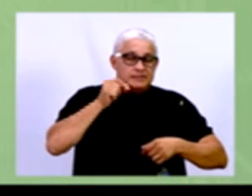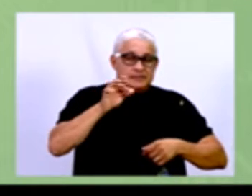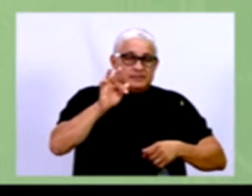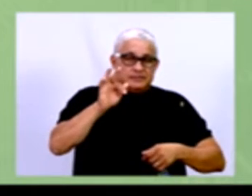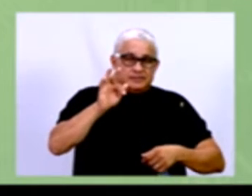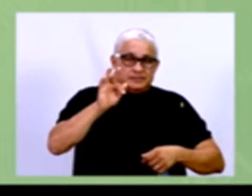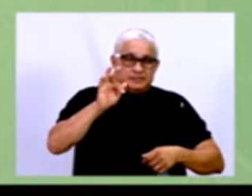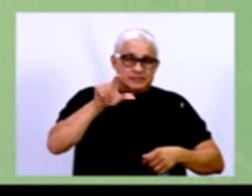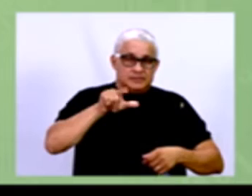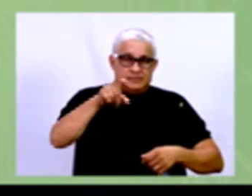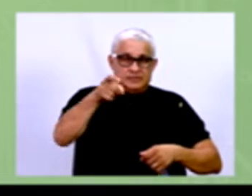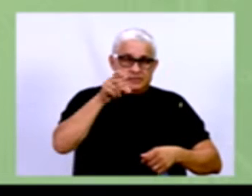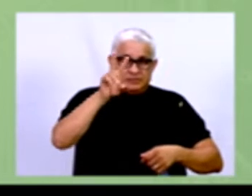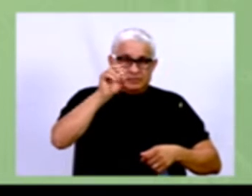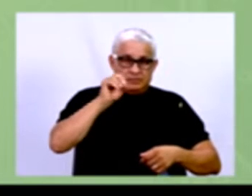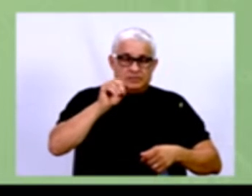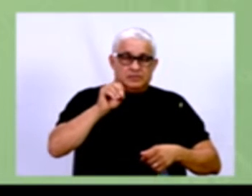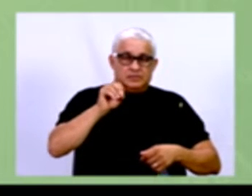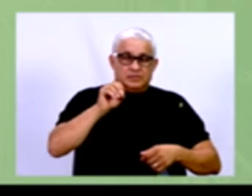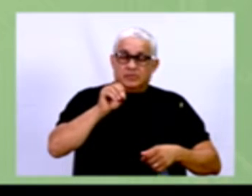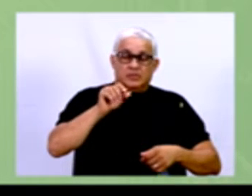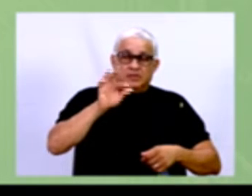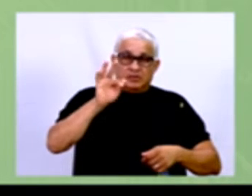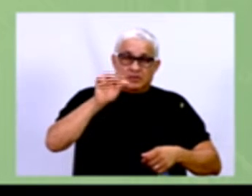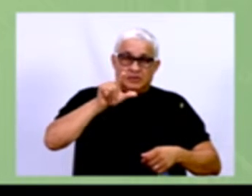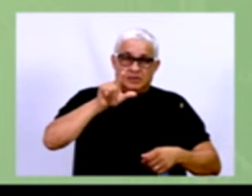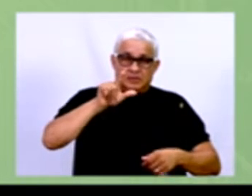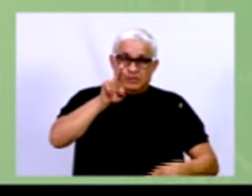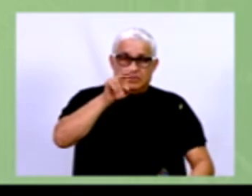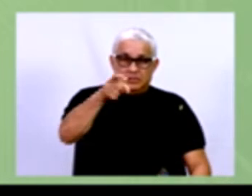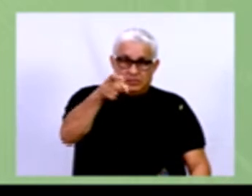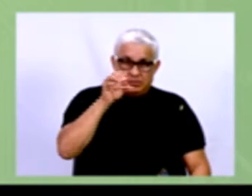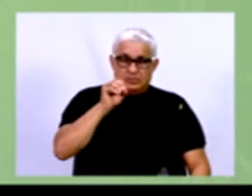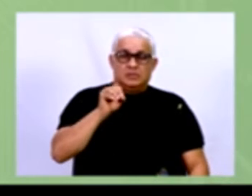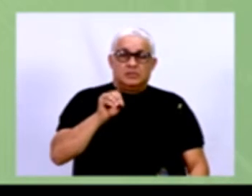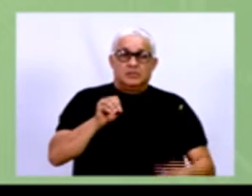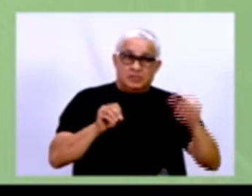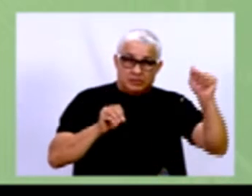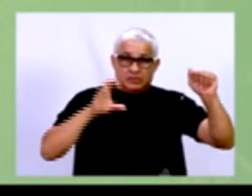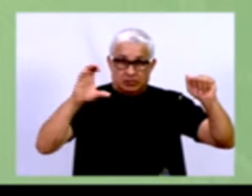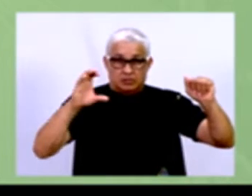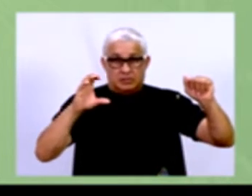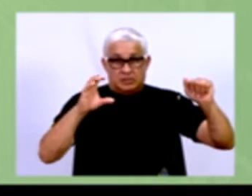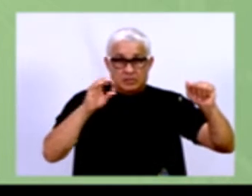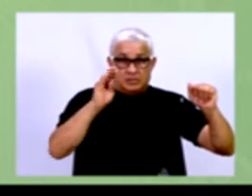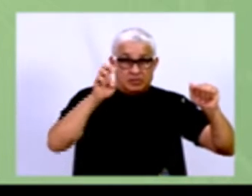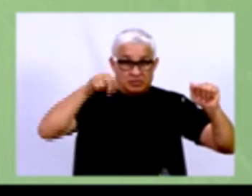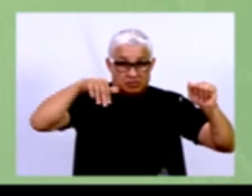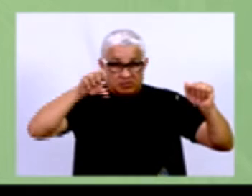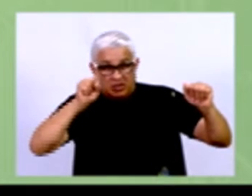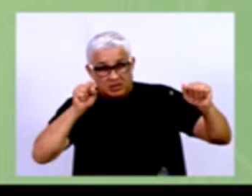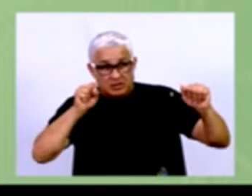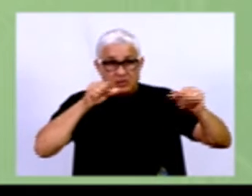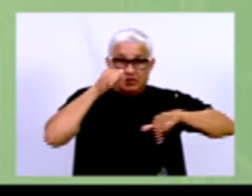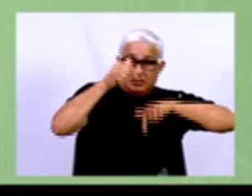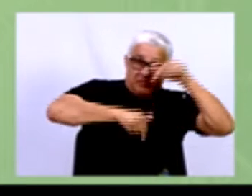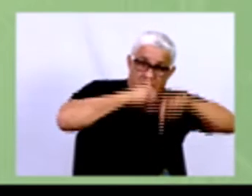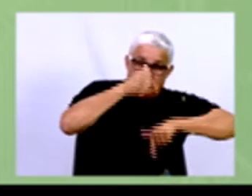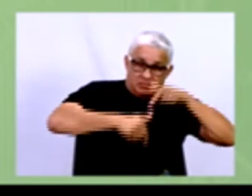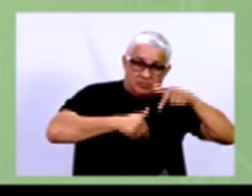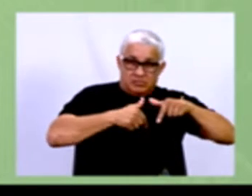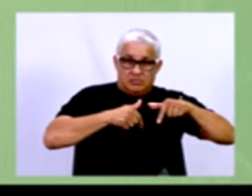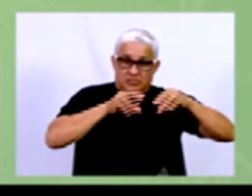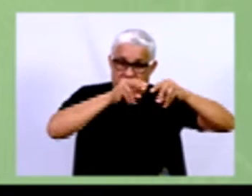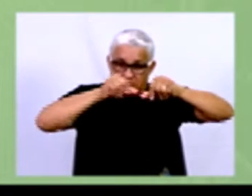A e C só tem coisas, são bens e serviços, e terra, capital e trabalho, são coisas. São produtos. São produtos, é o